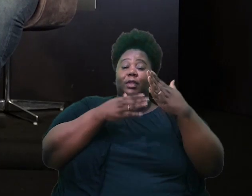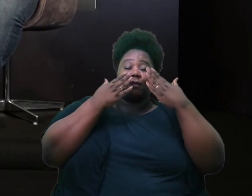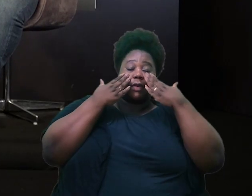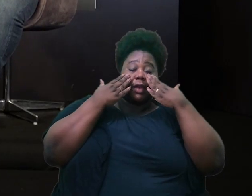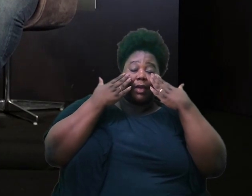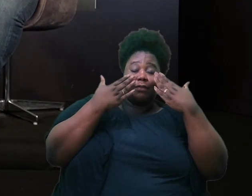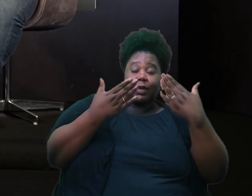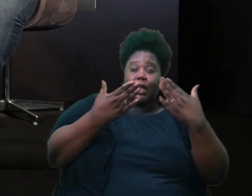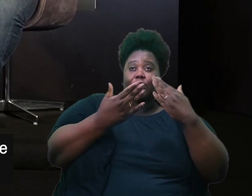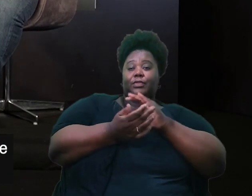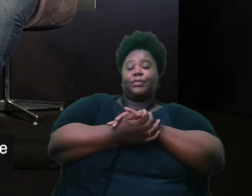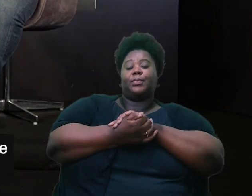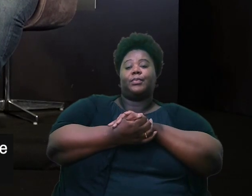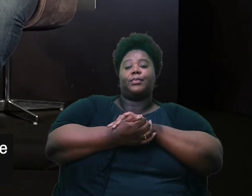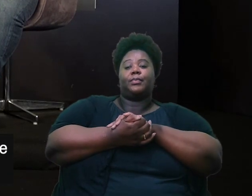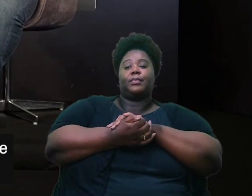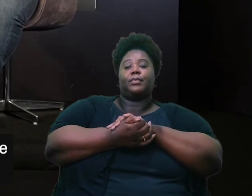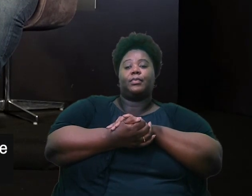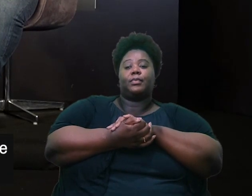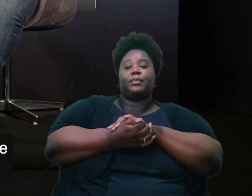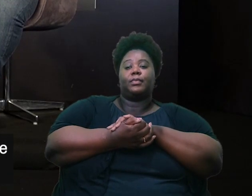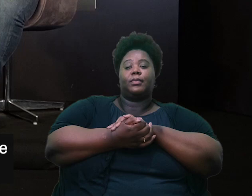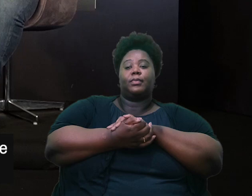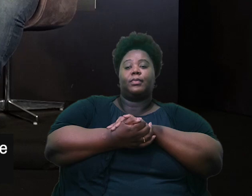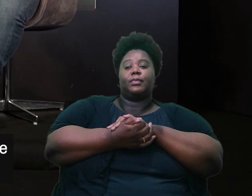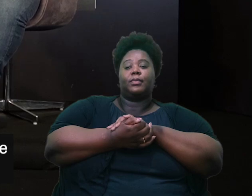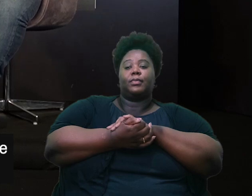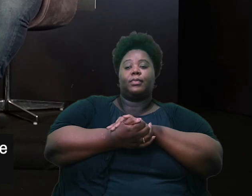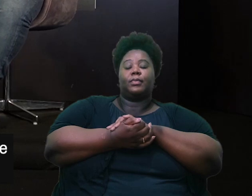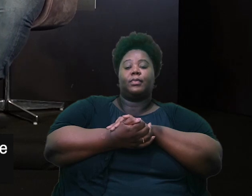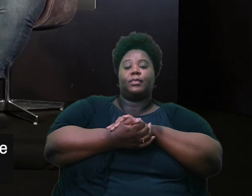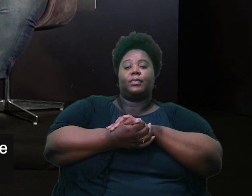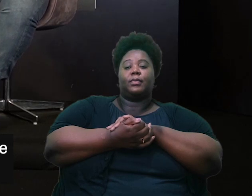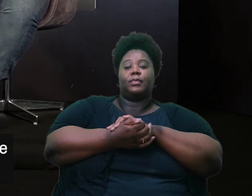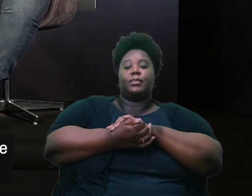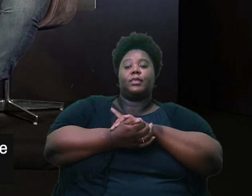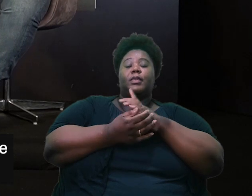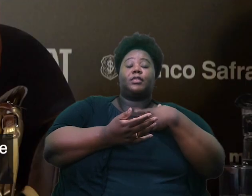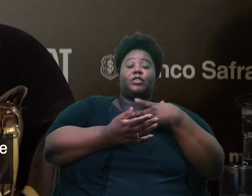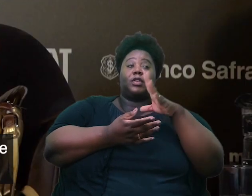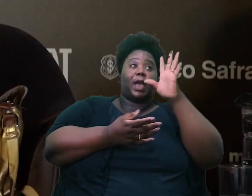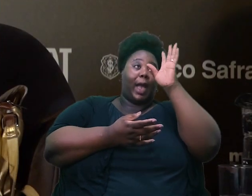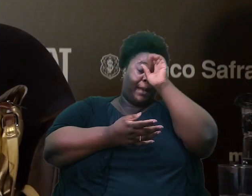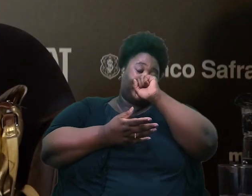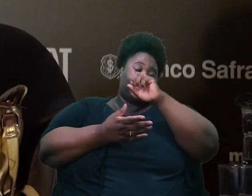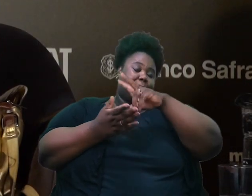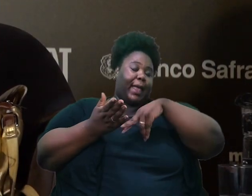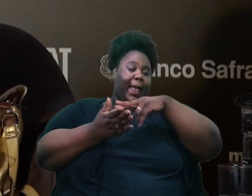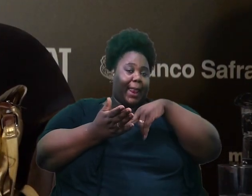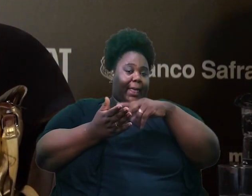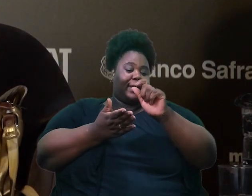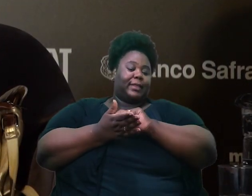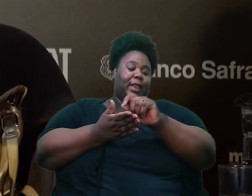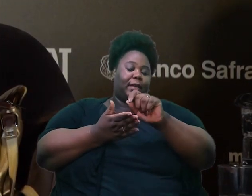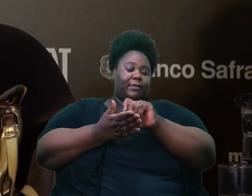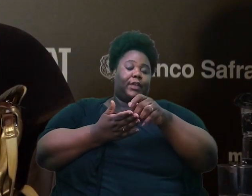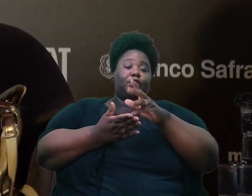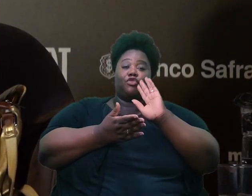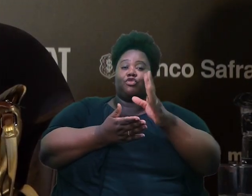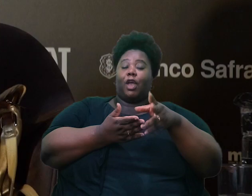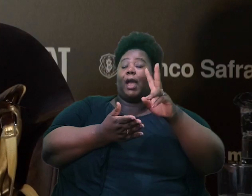frente, né, à frente no sentido, assim, à frente no sentido da alfabetização. Eu já lia